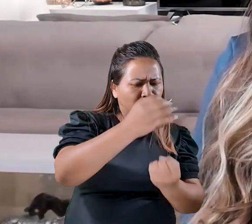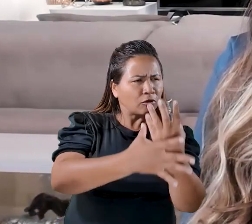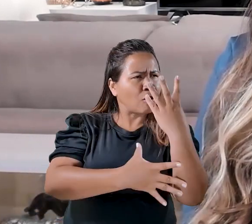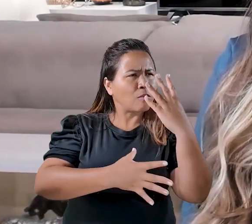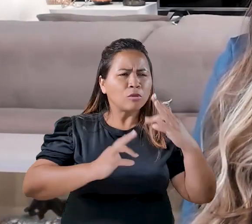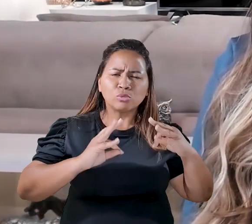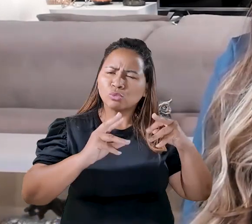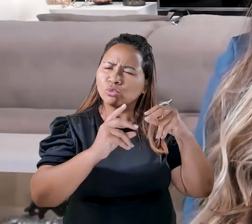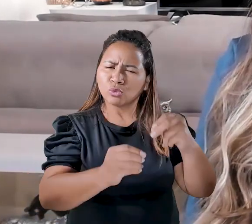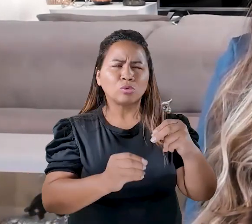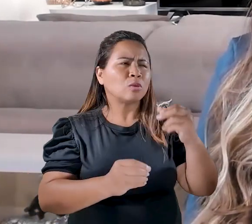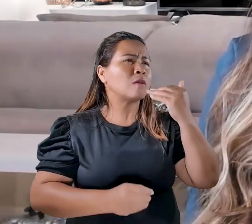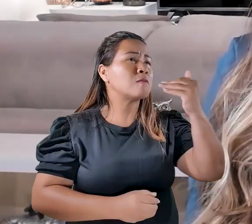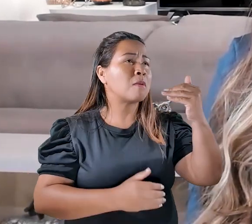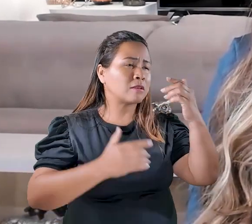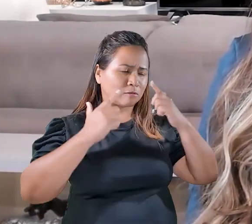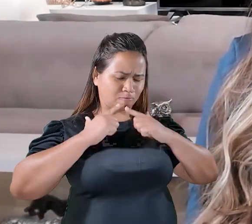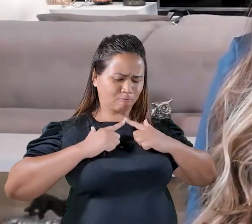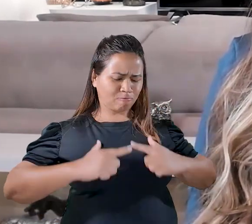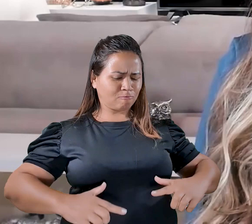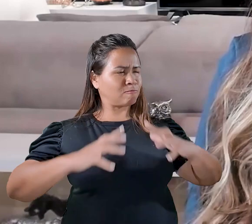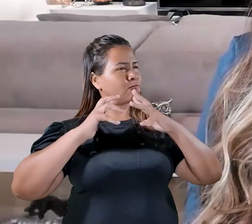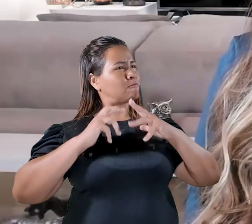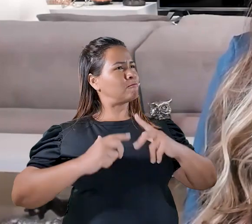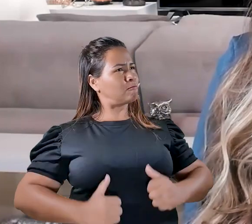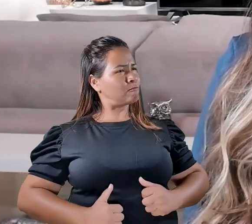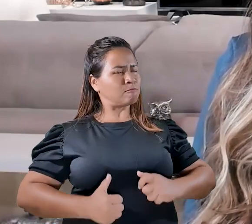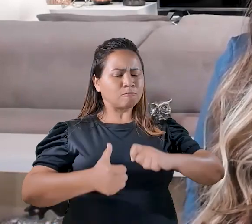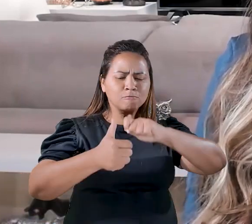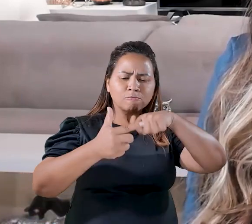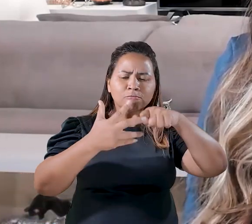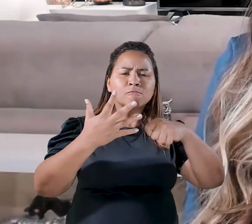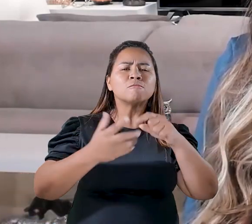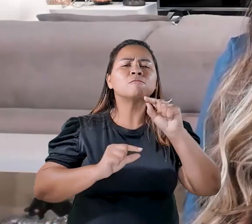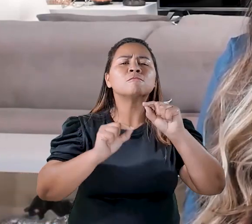Limpa em mim o que você precisa limpar.